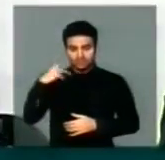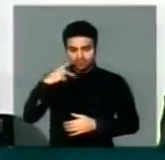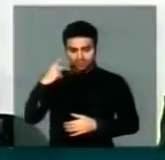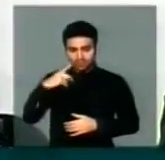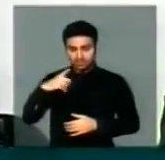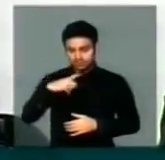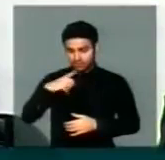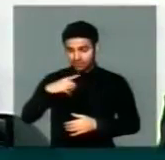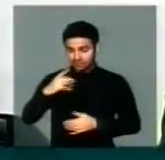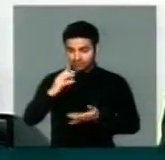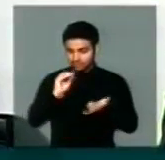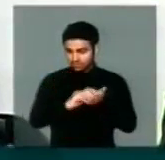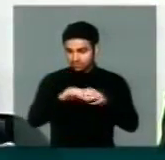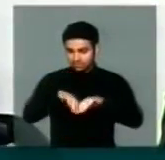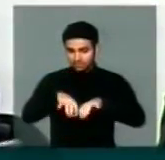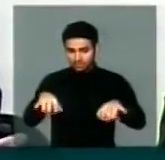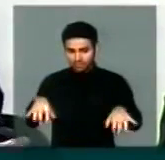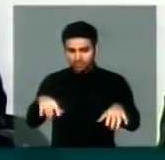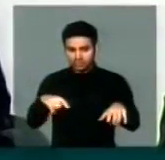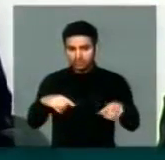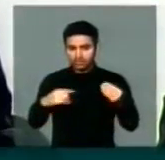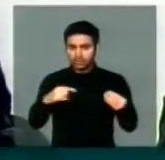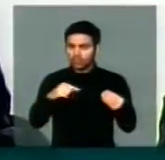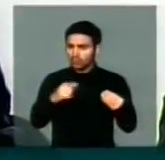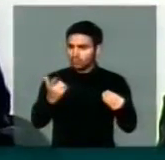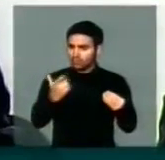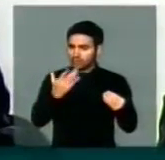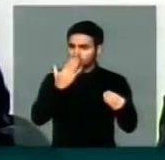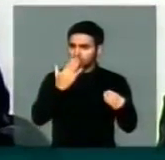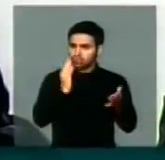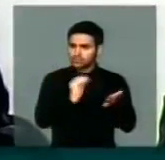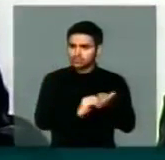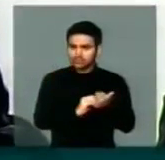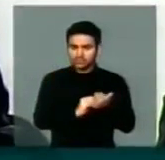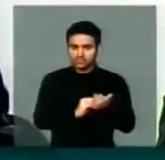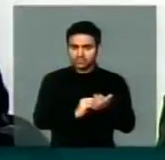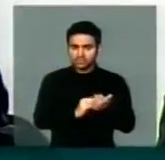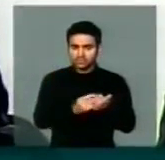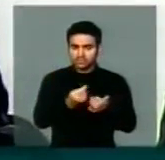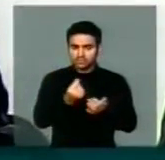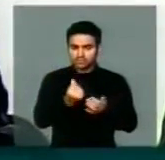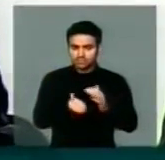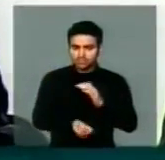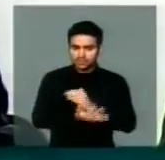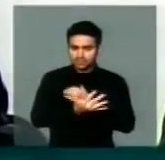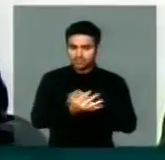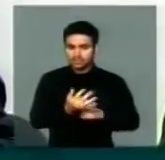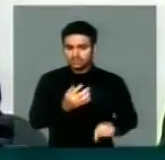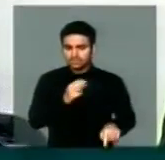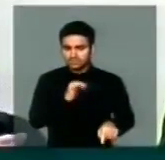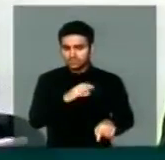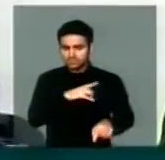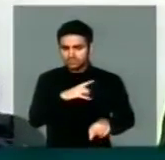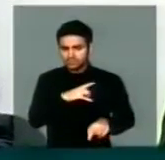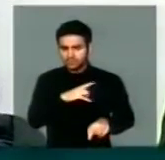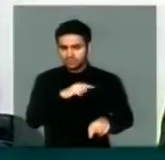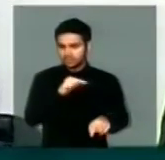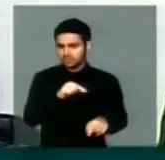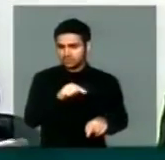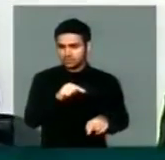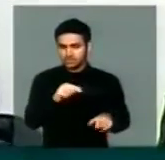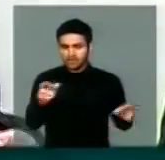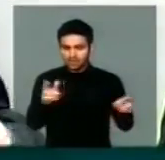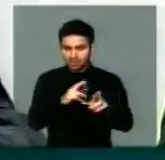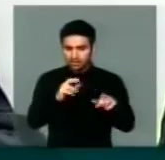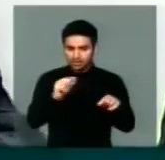inquérito apartado, como ele pode querer tipificar o benefício, o suposto benefício indivíduo, se houver, com relação a essa parte